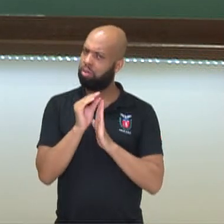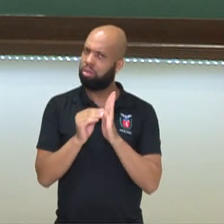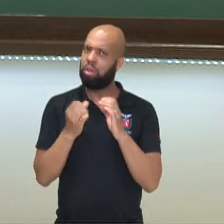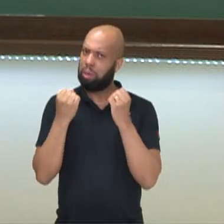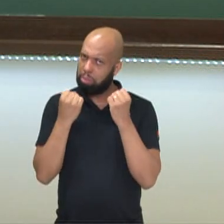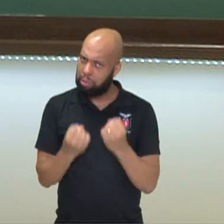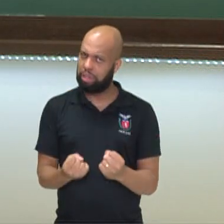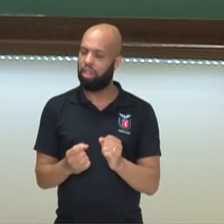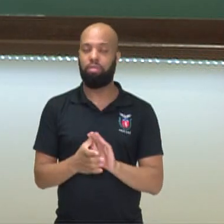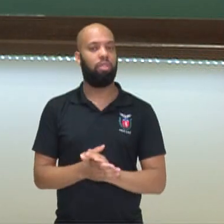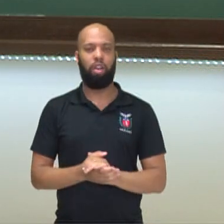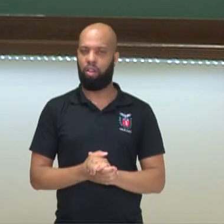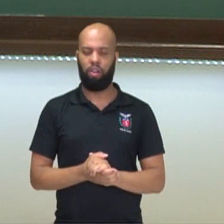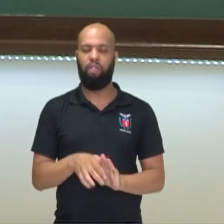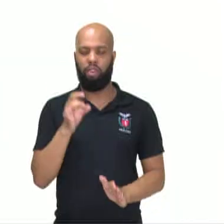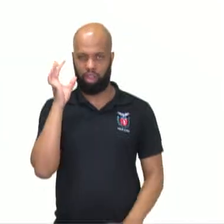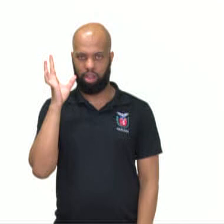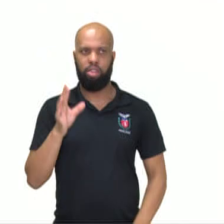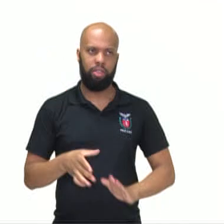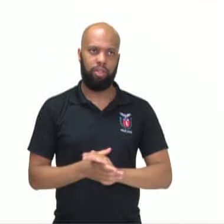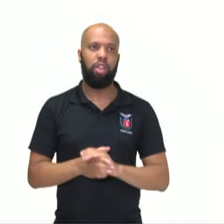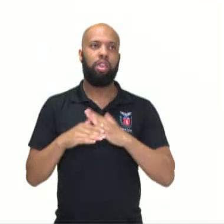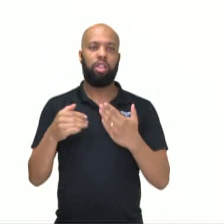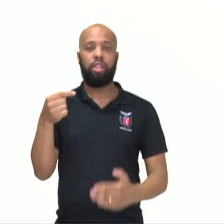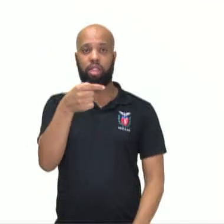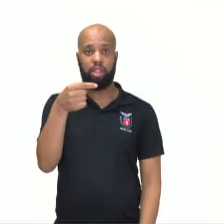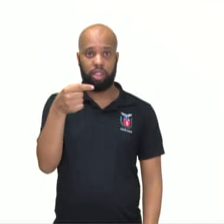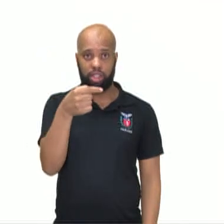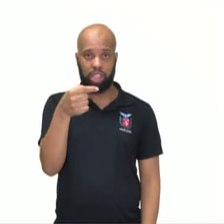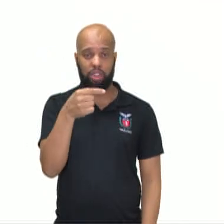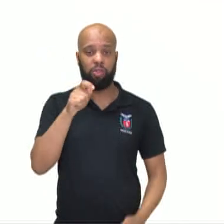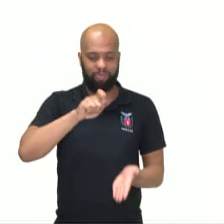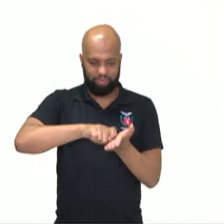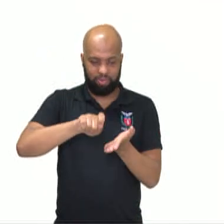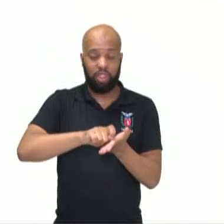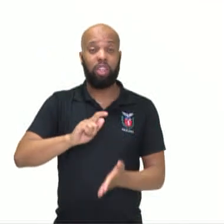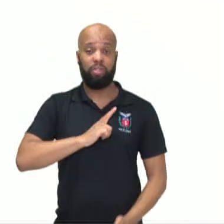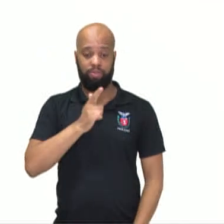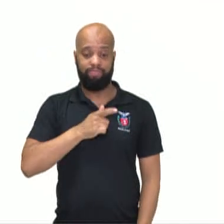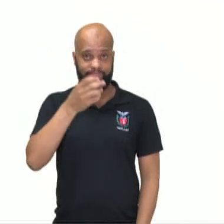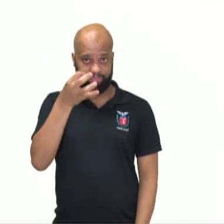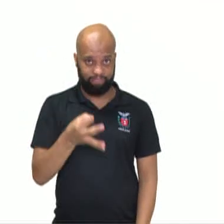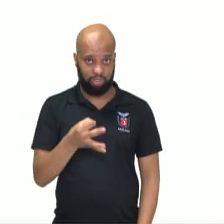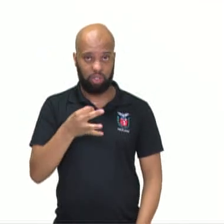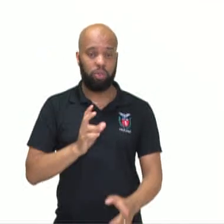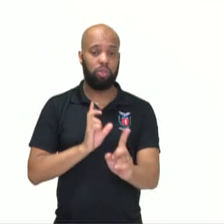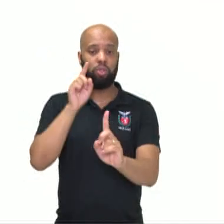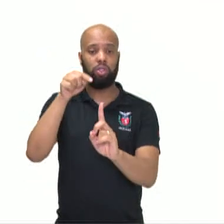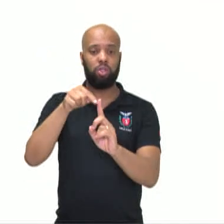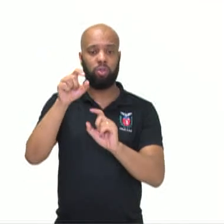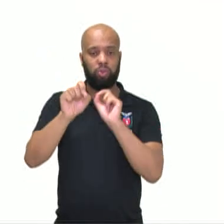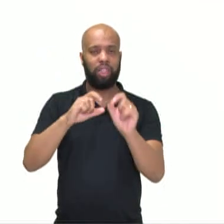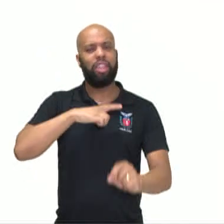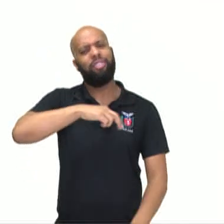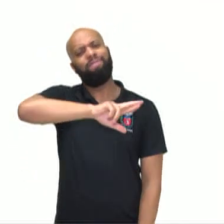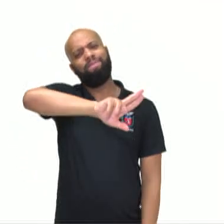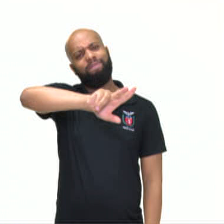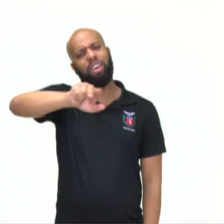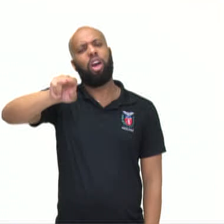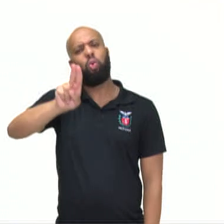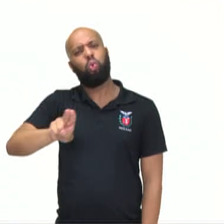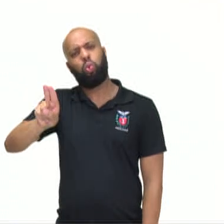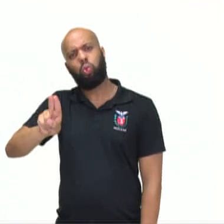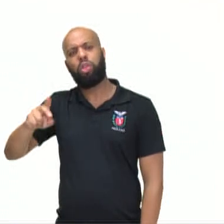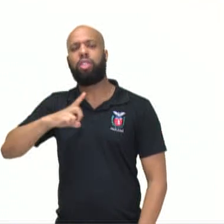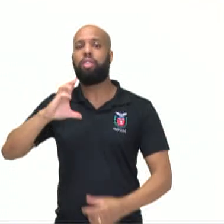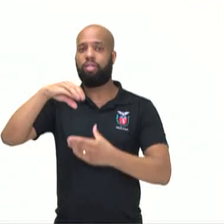Nada. Vamos lá. O hífen é um sinal gráfico cuja função está associada a várias ocorrências da